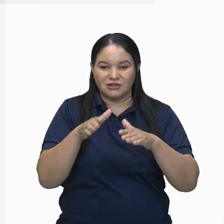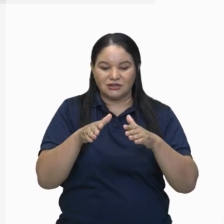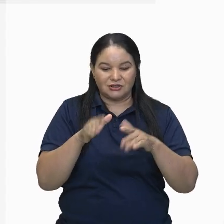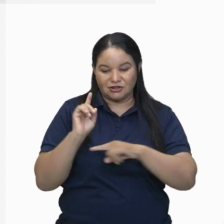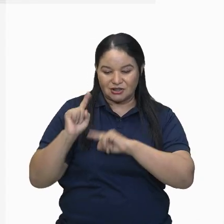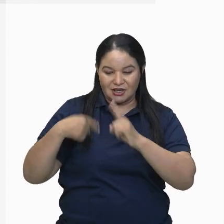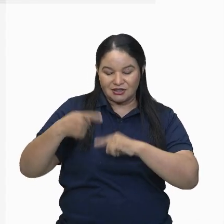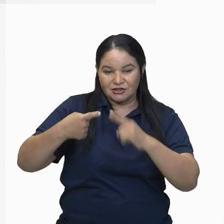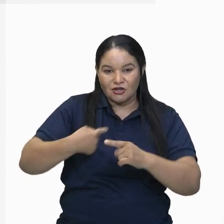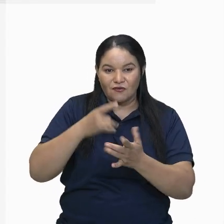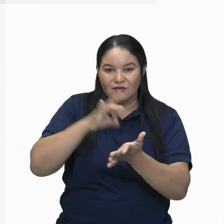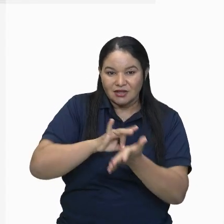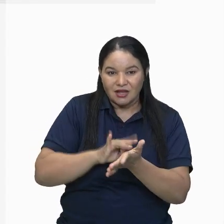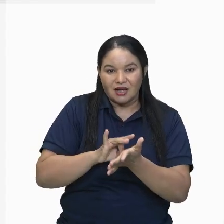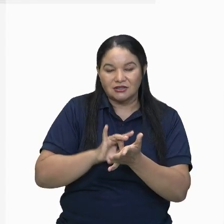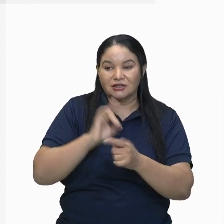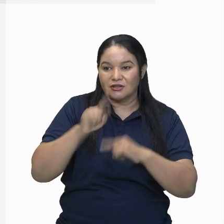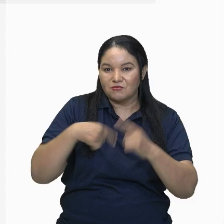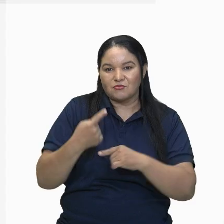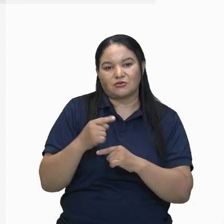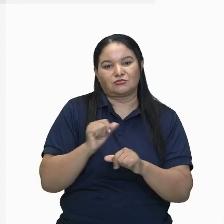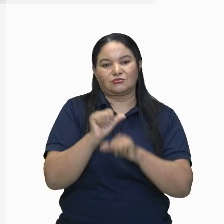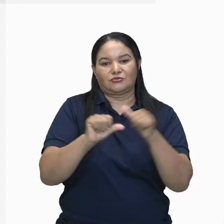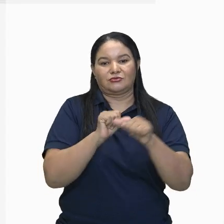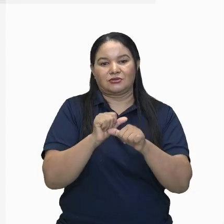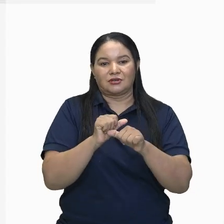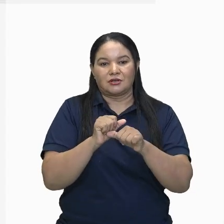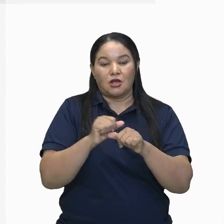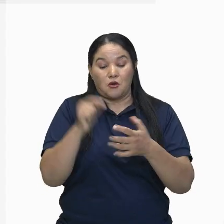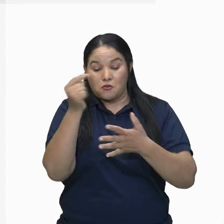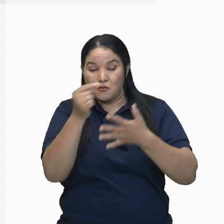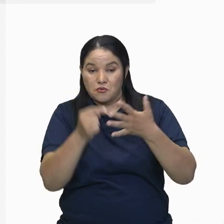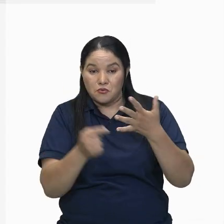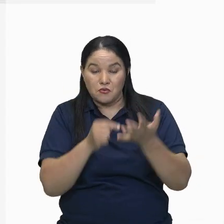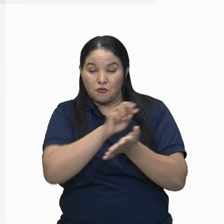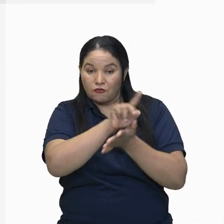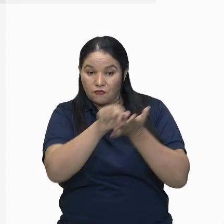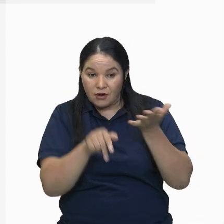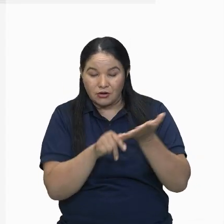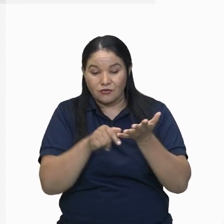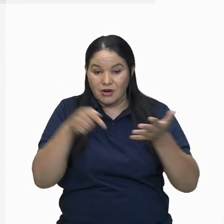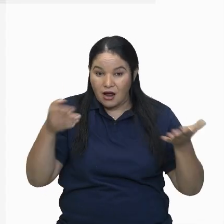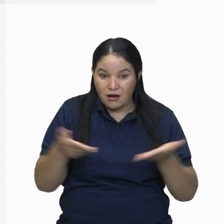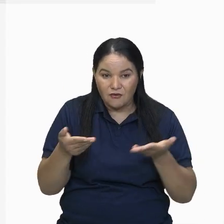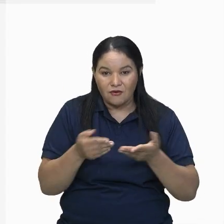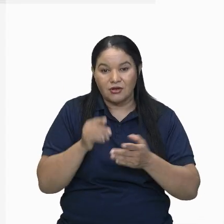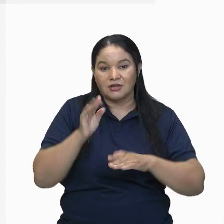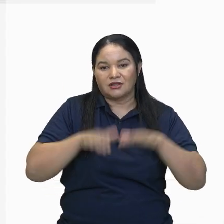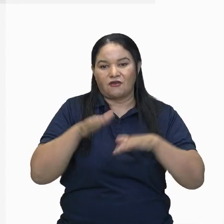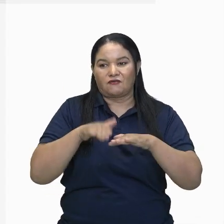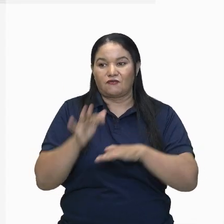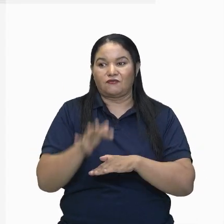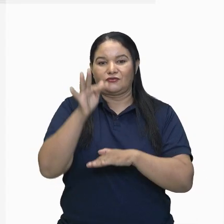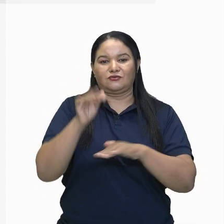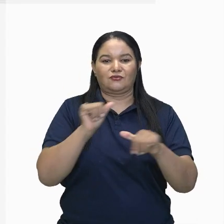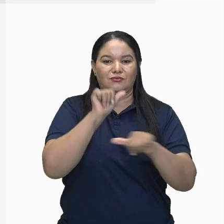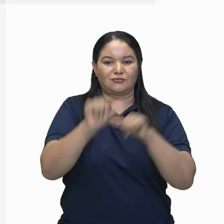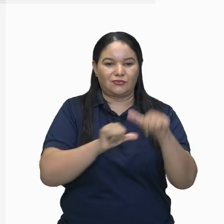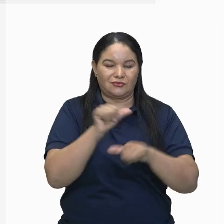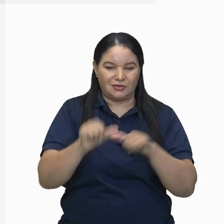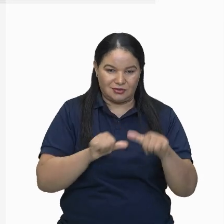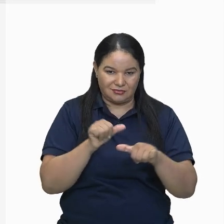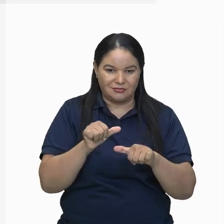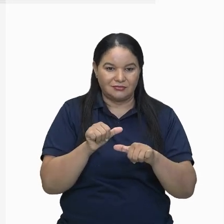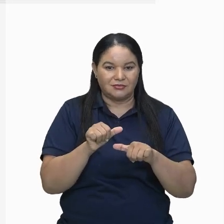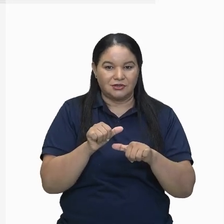não é verdade. O que é valor para essa geração não vai ser valor para a próxima geração. Olha só que interessante. Então, é o homem